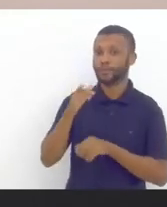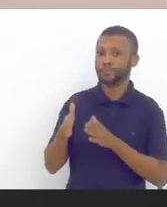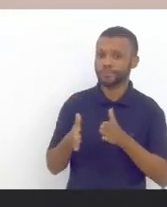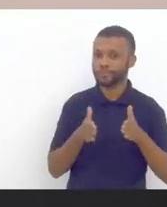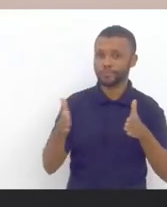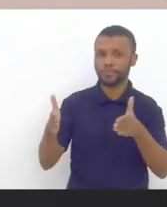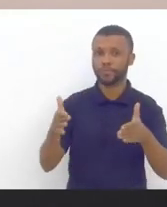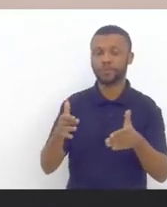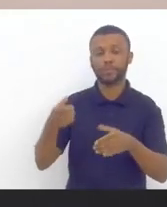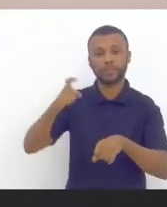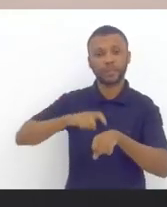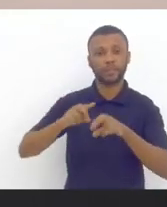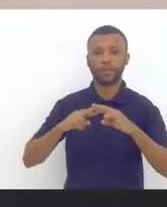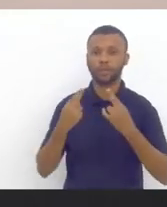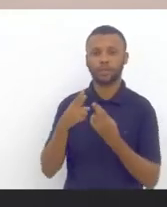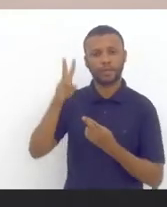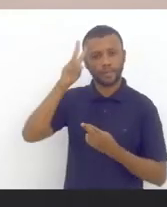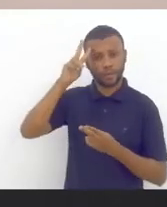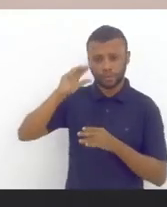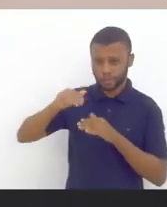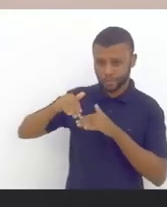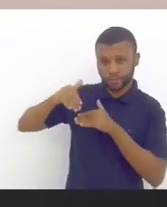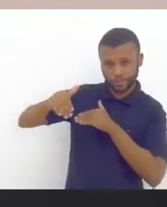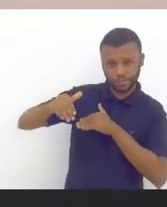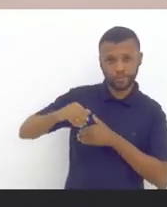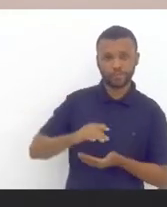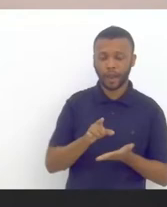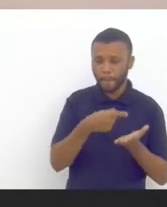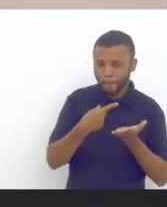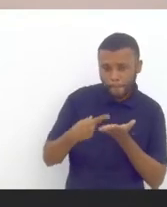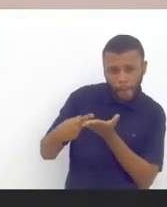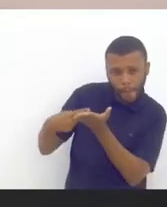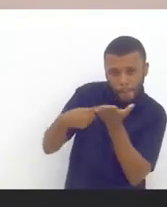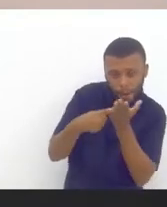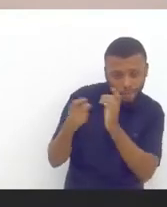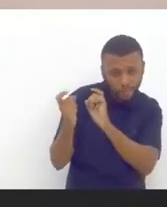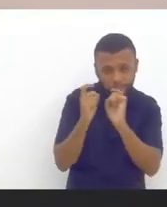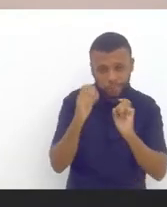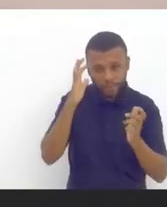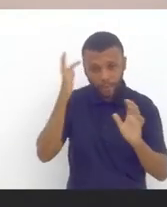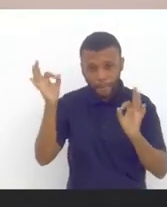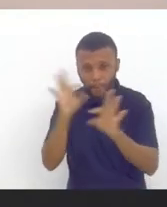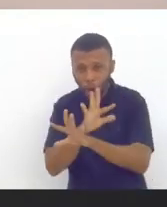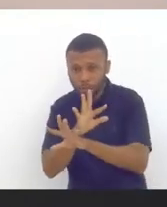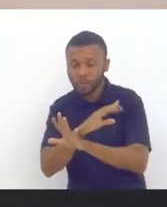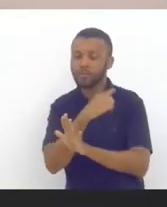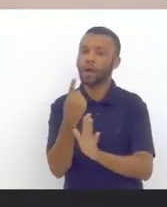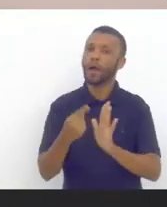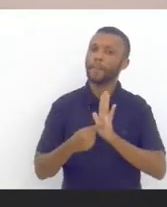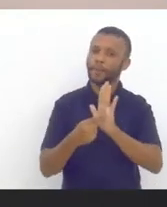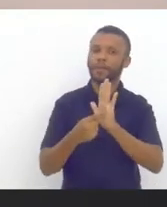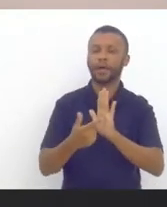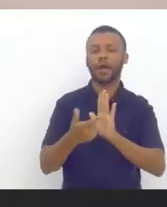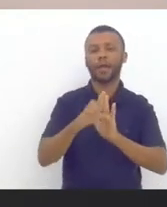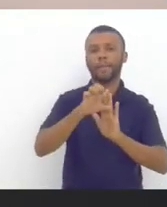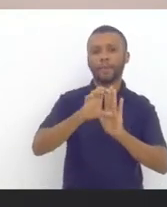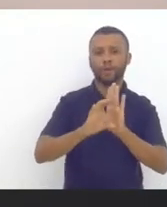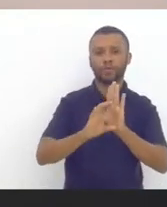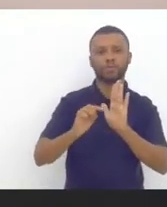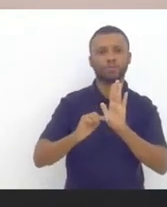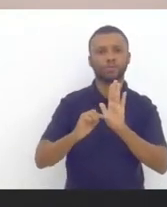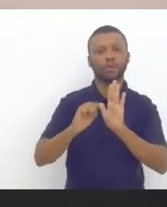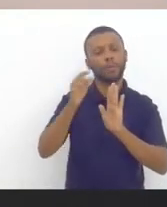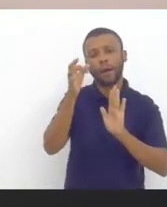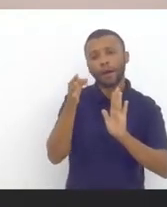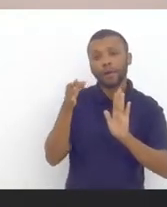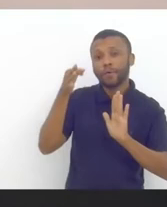na nossa reunião de segunda-feira, se a gente, entre a gente ali, decidir, a gente apresenta a emenda constitucional para uma